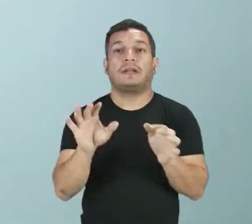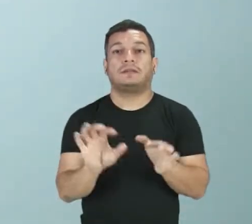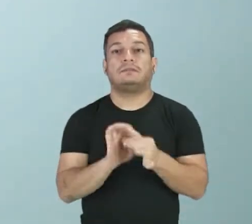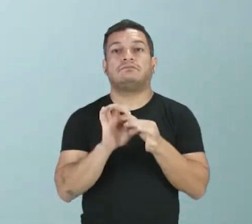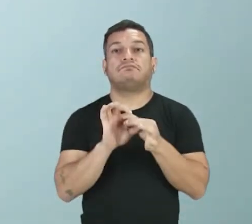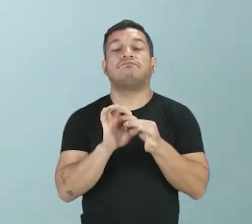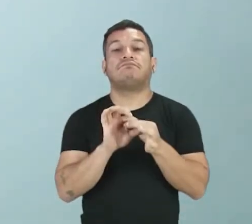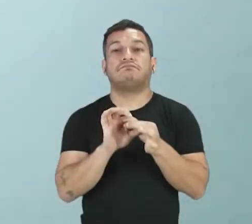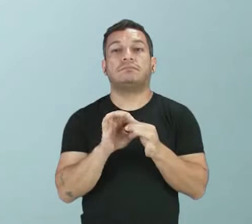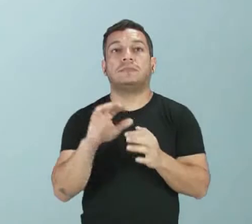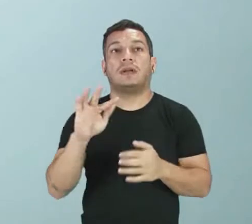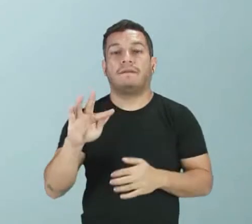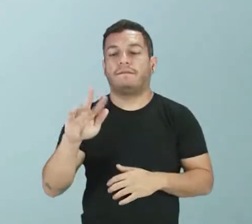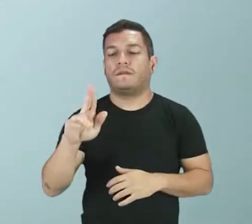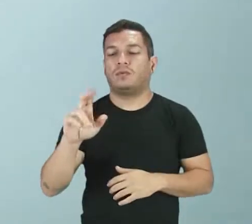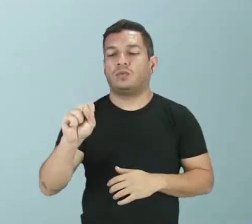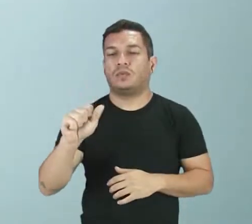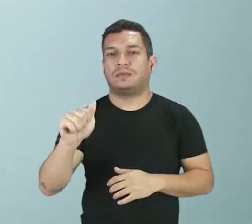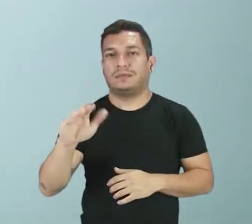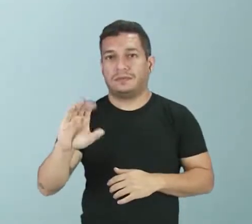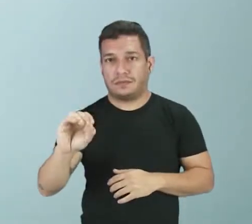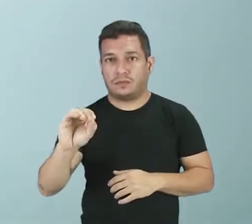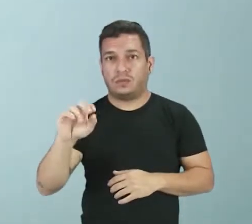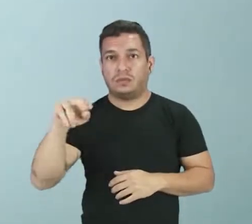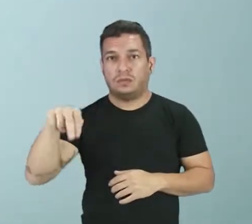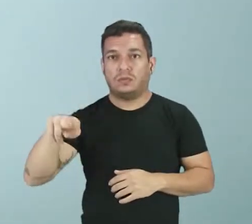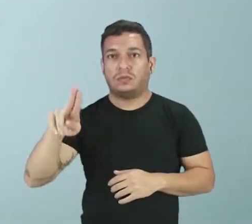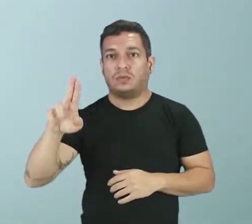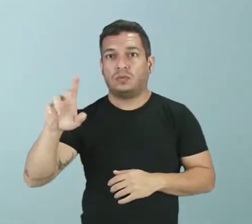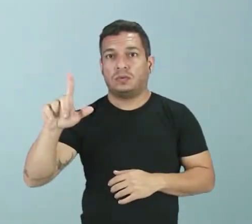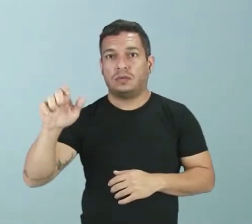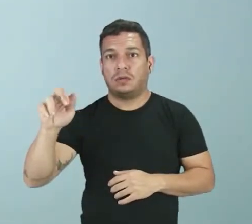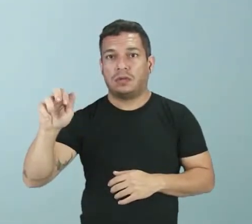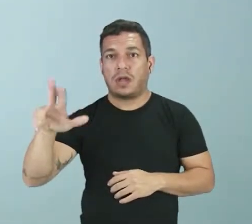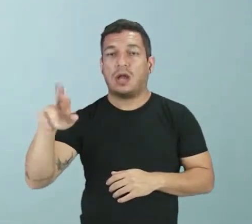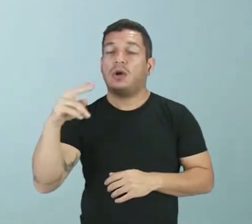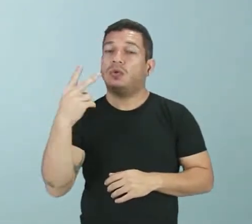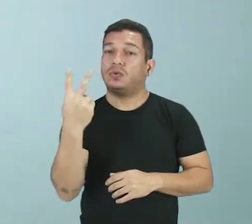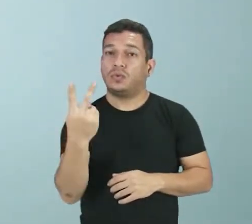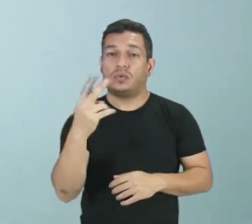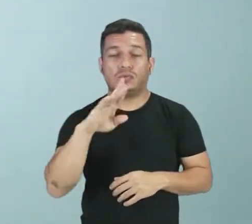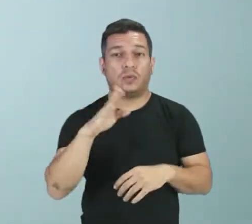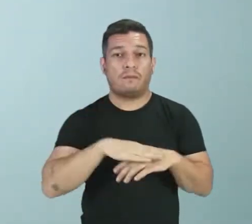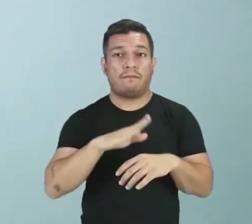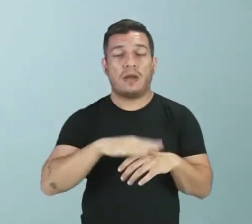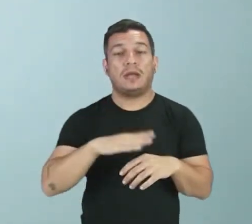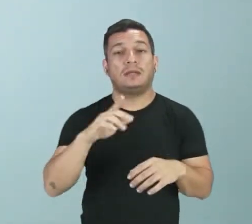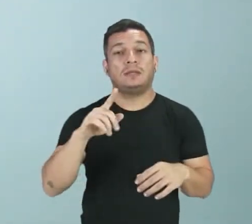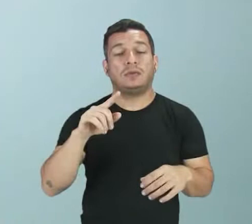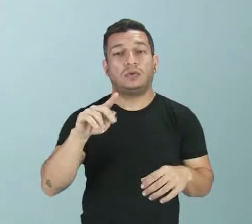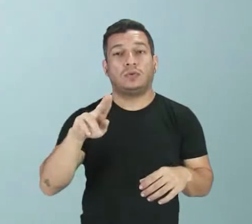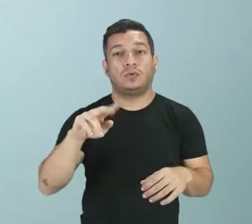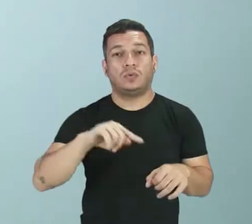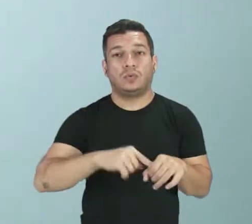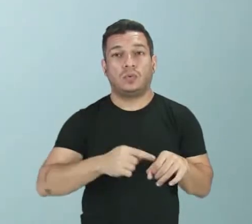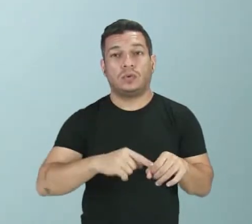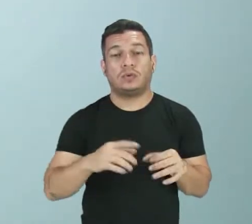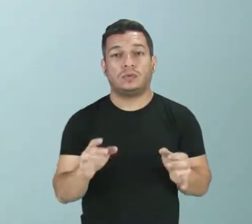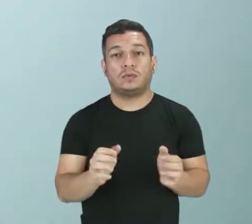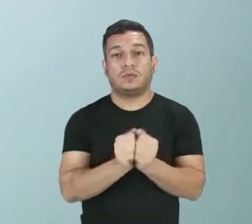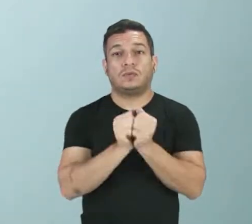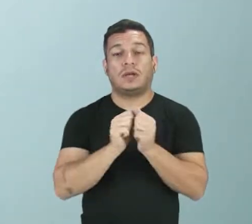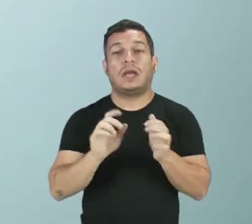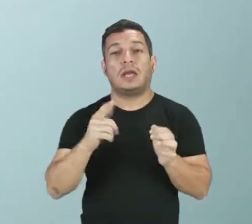fundir. Então, na fusão nuclear, ocorre quando dois ou mais núcleos do mesmo elemento se fundem e formam outro